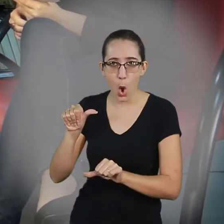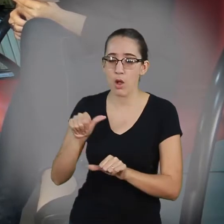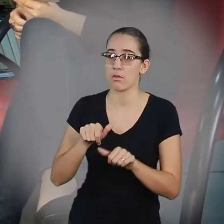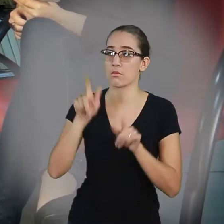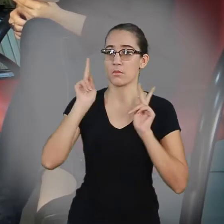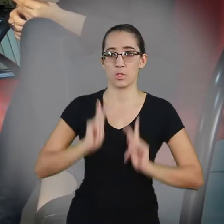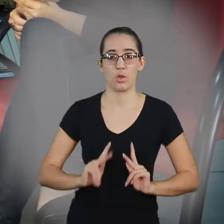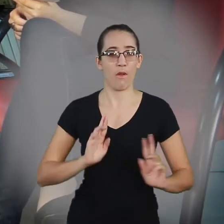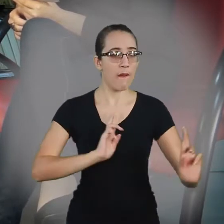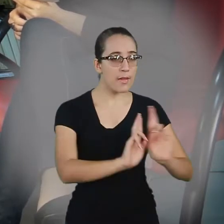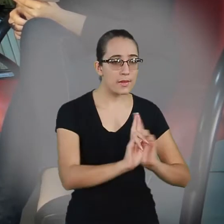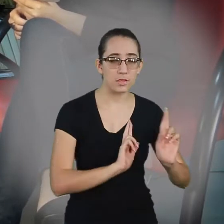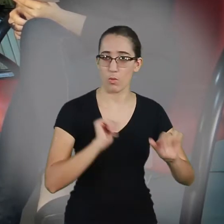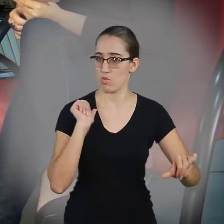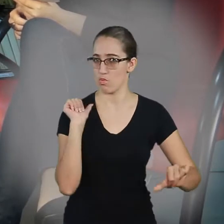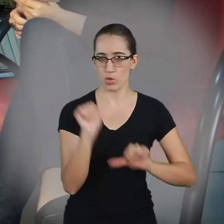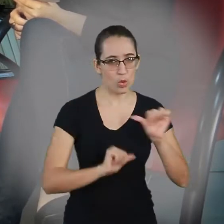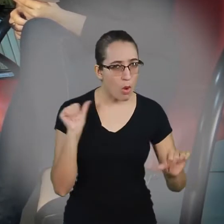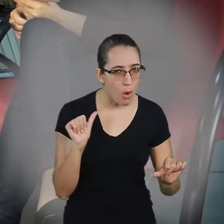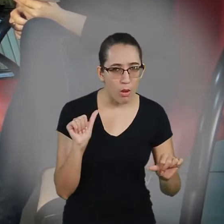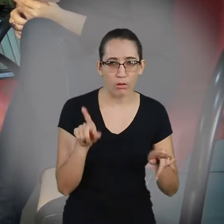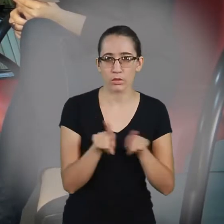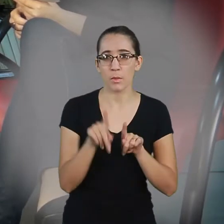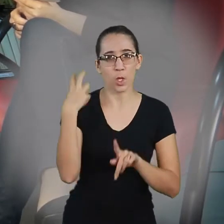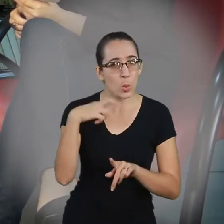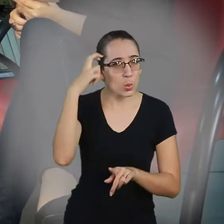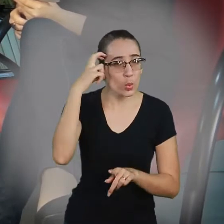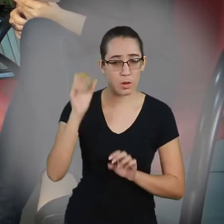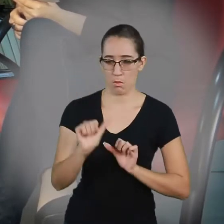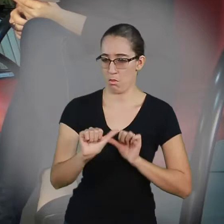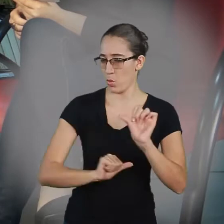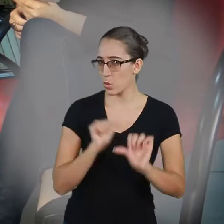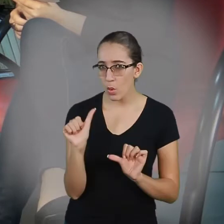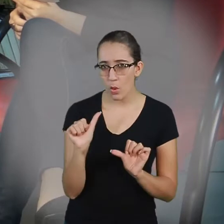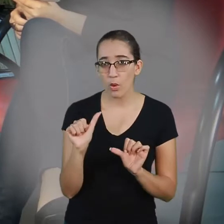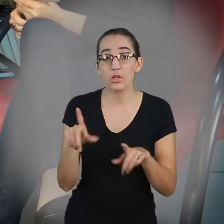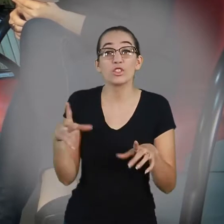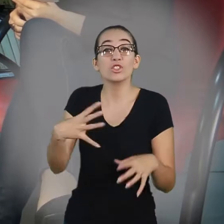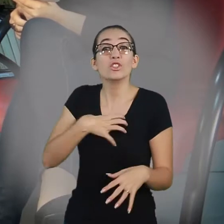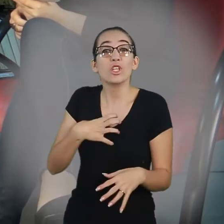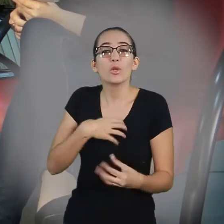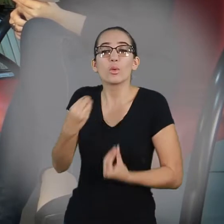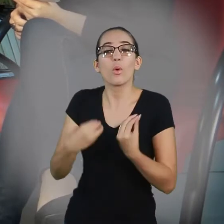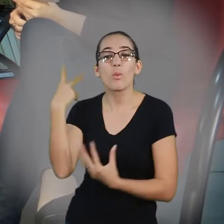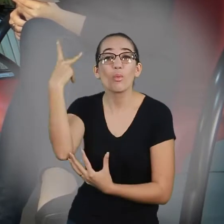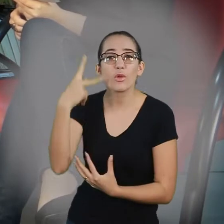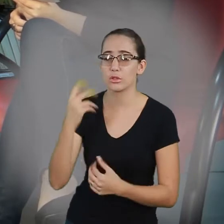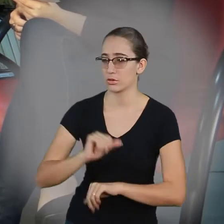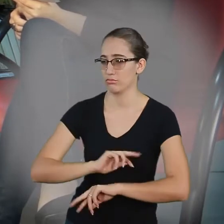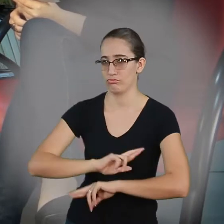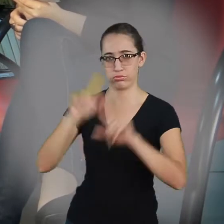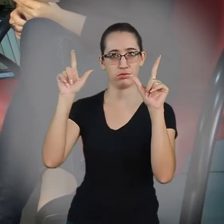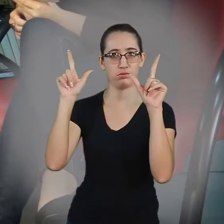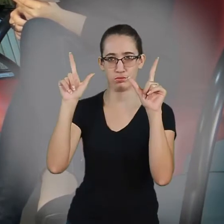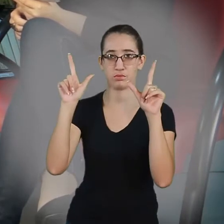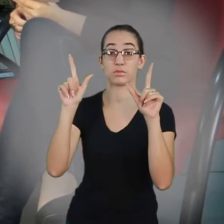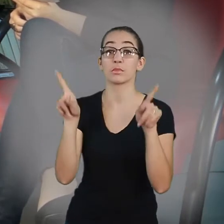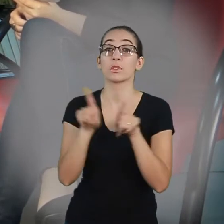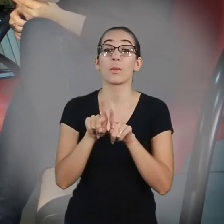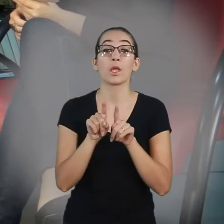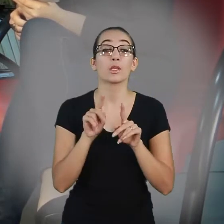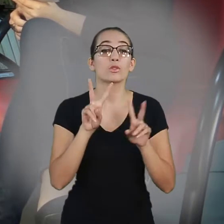relações culturais, mudou a forma como se faz política hoje em dia, mudou as relações